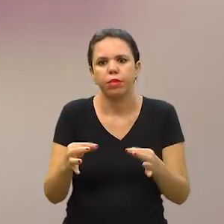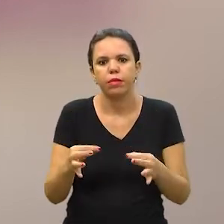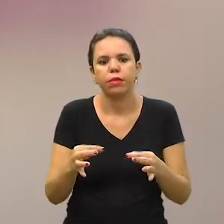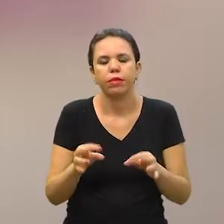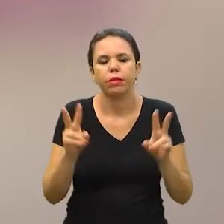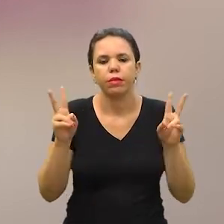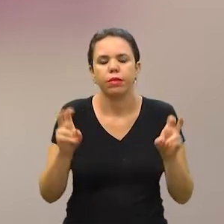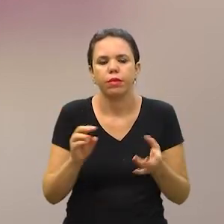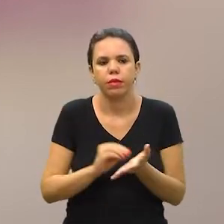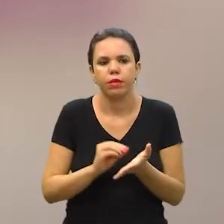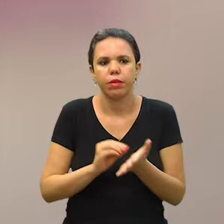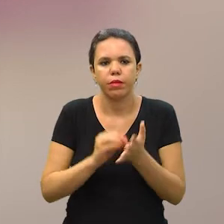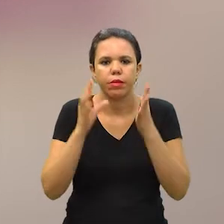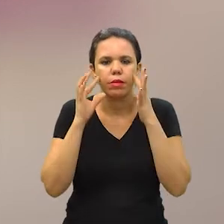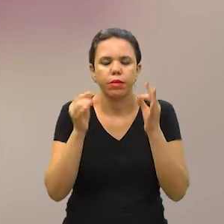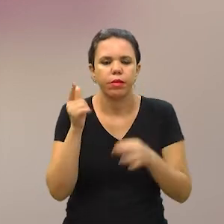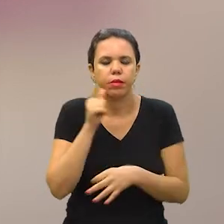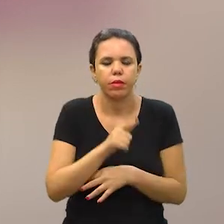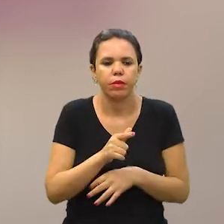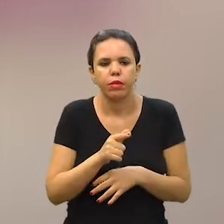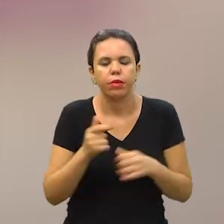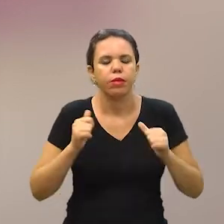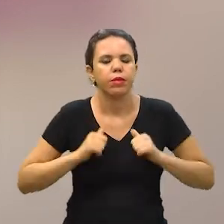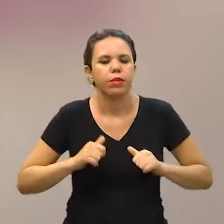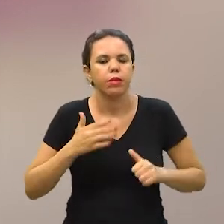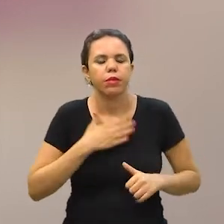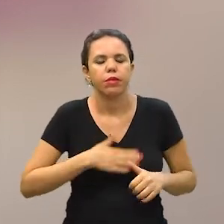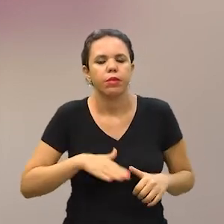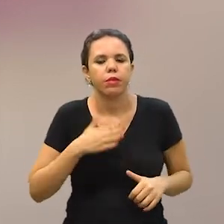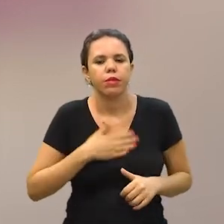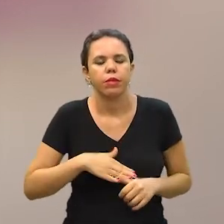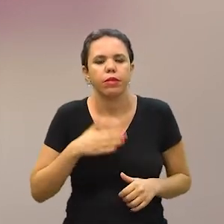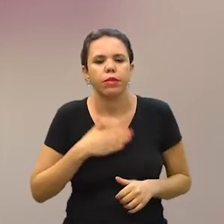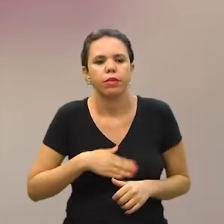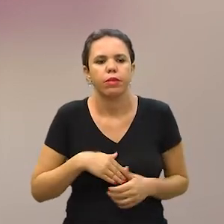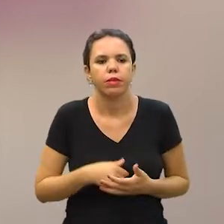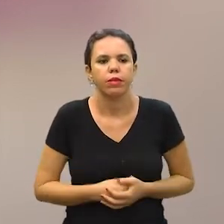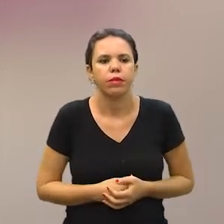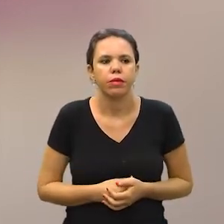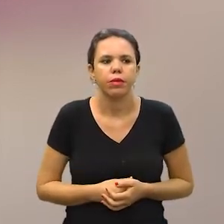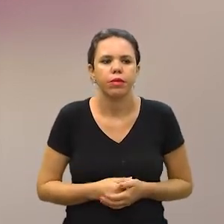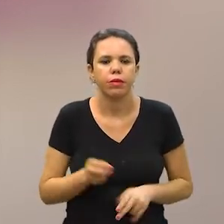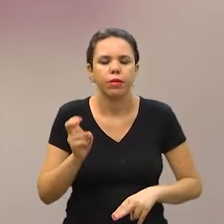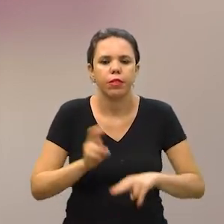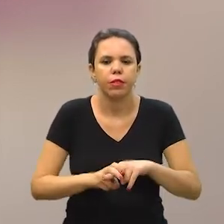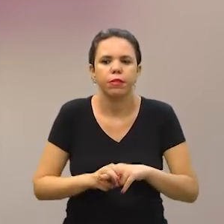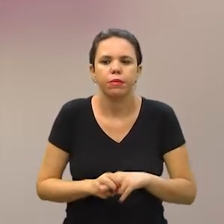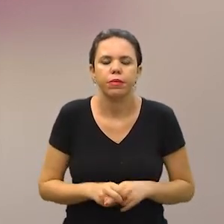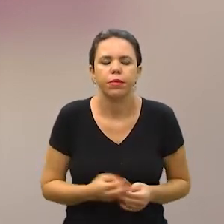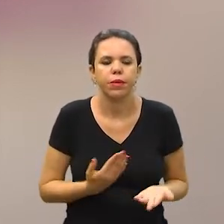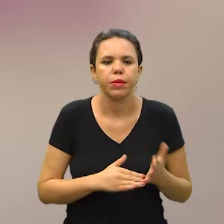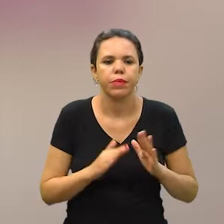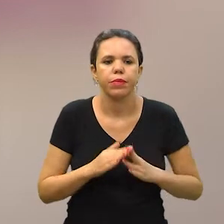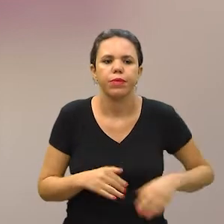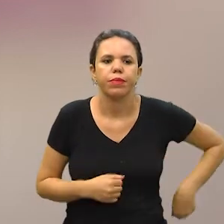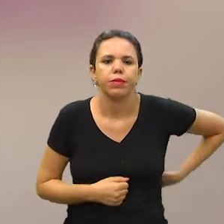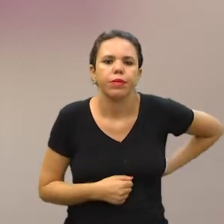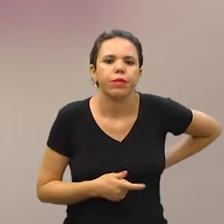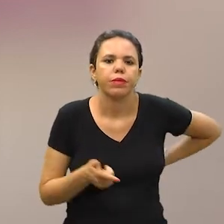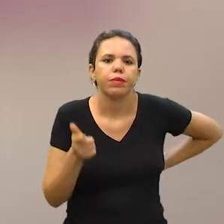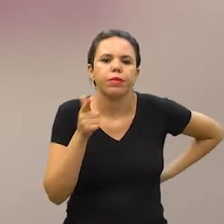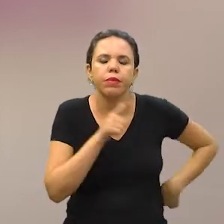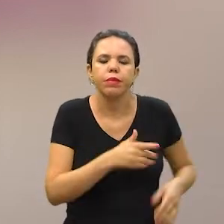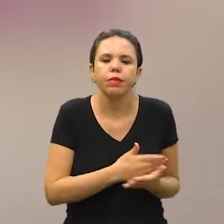em relação à desatenção e consegue ficar mais tranquila. Então, é aquela criança que consegue começar a sentar na cadeira na escola,